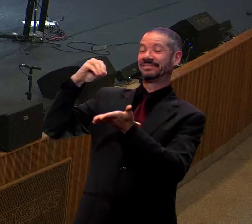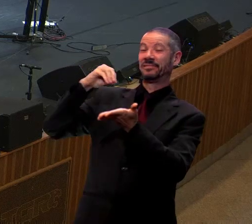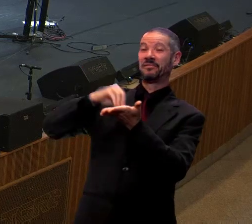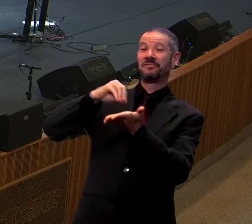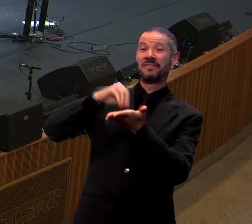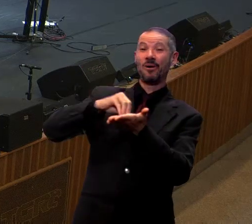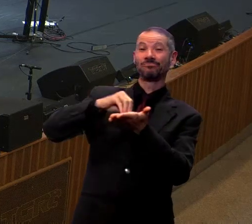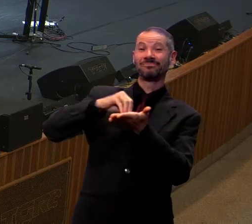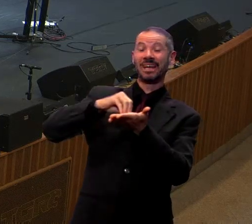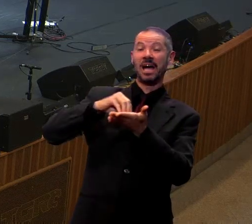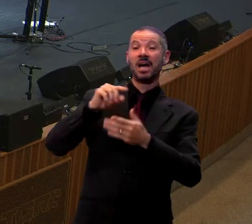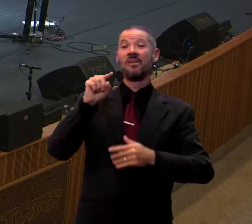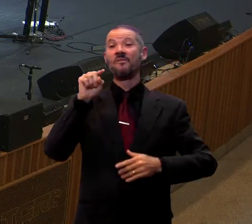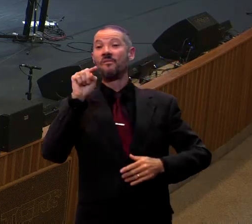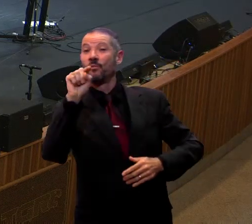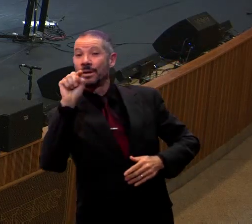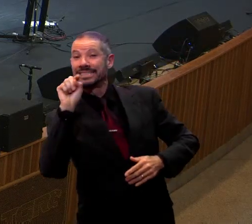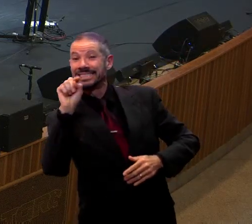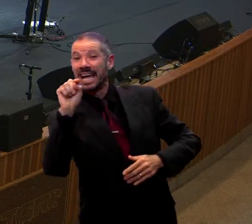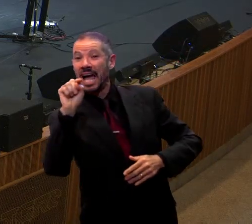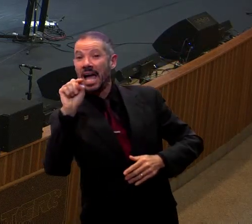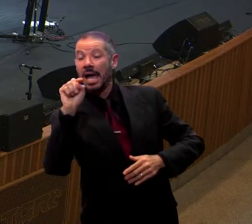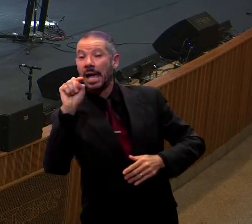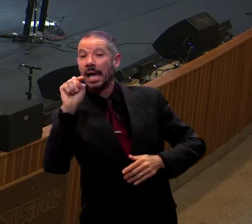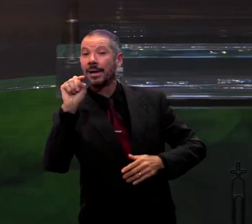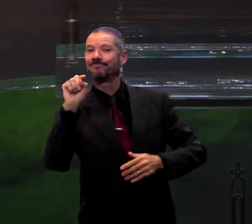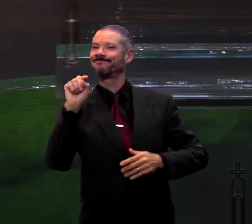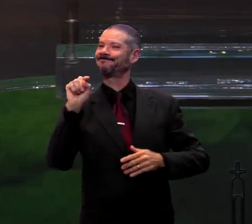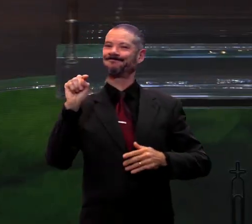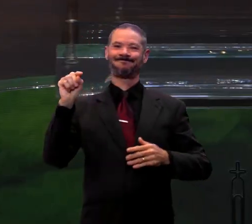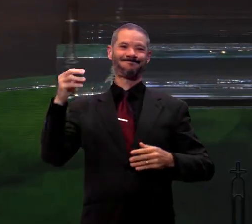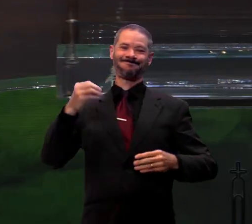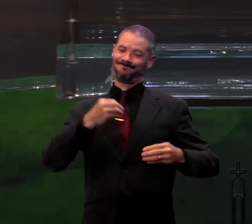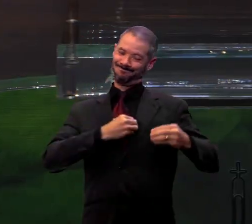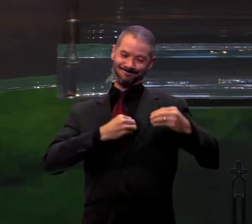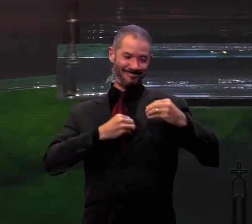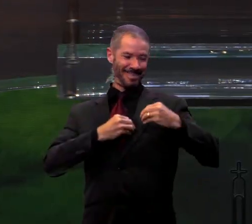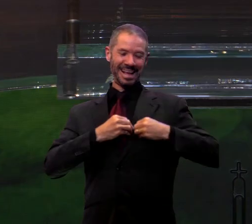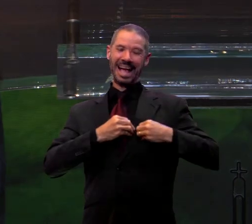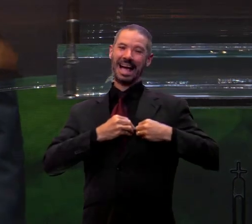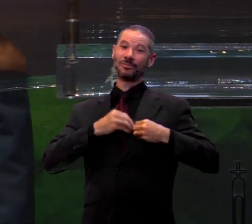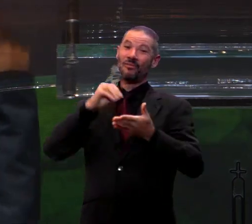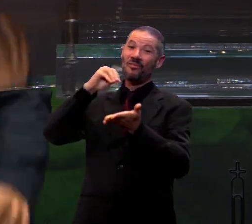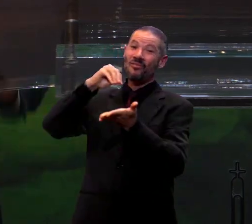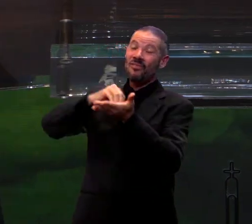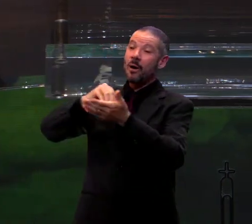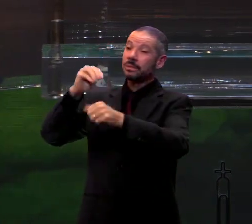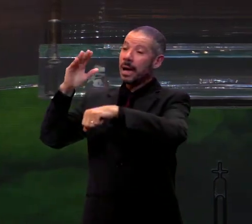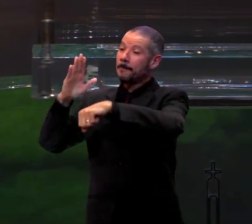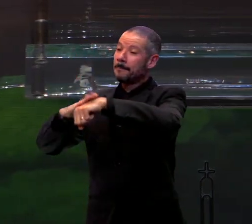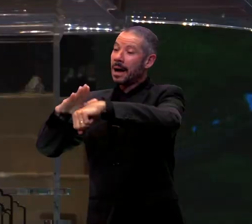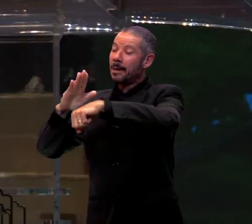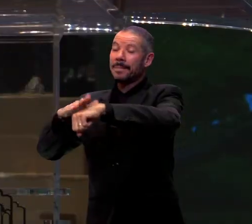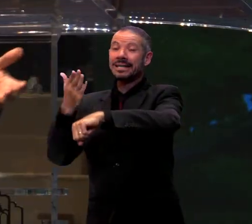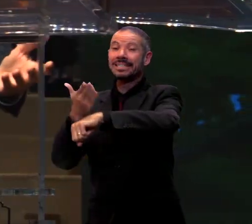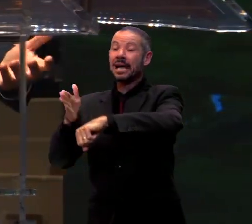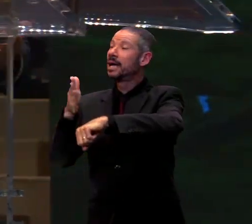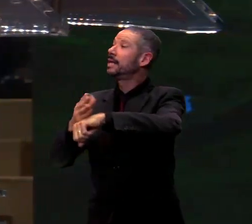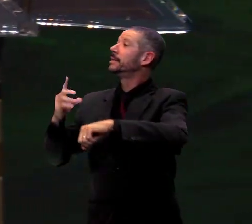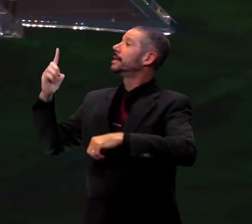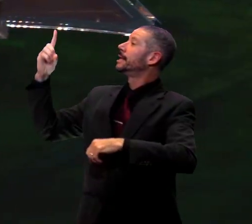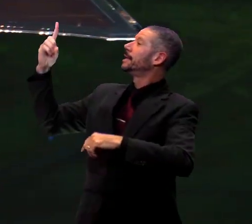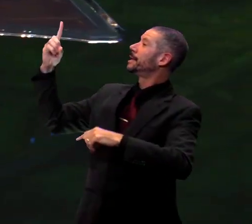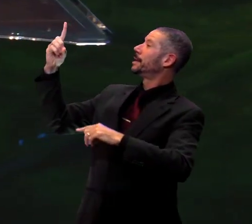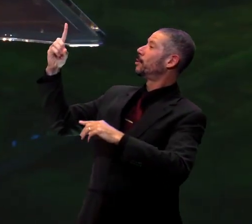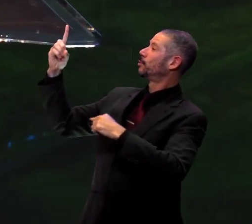dizer, você está cometendo o pecado da omissão. Deus se agrada